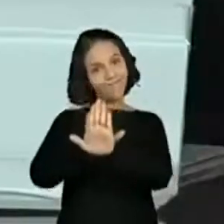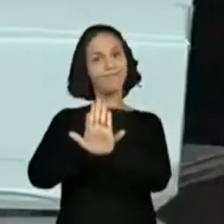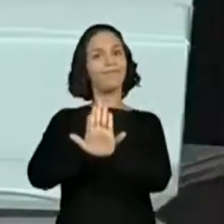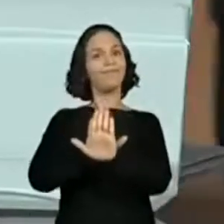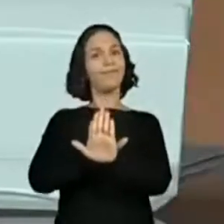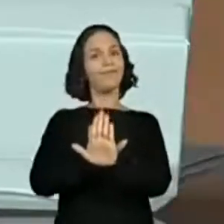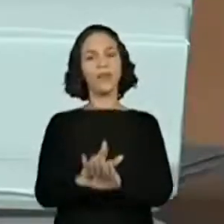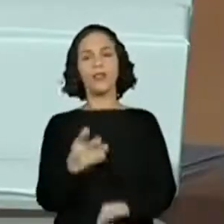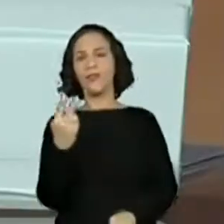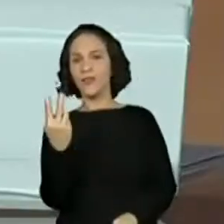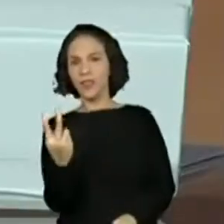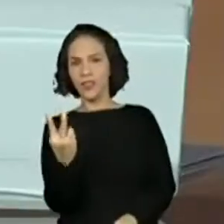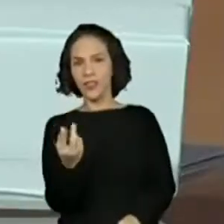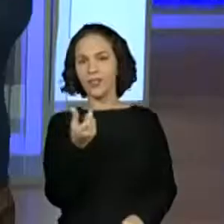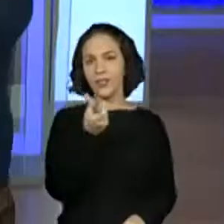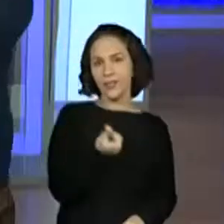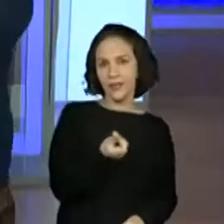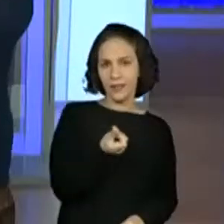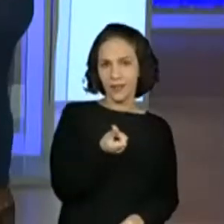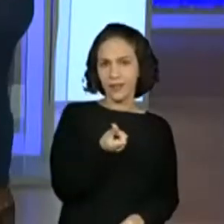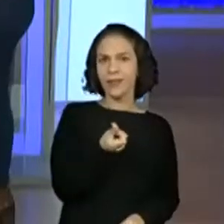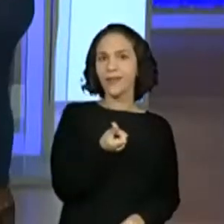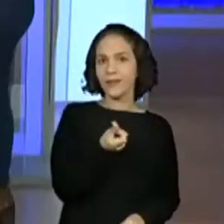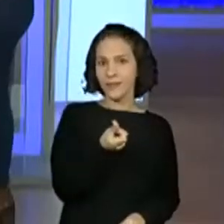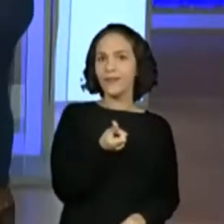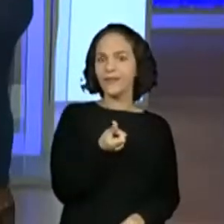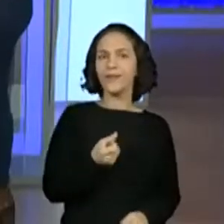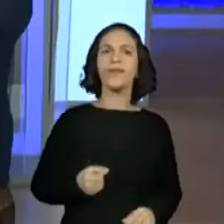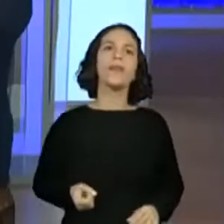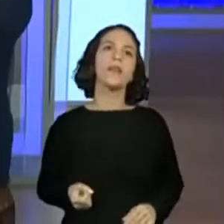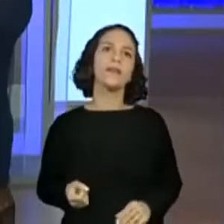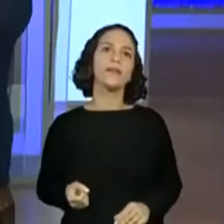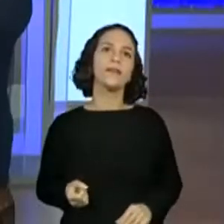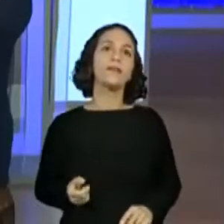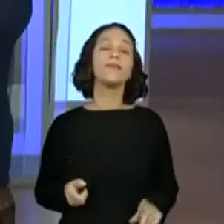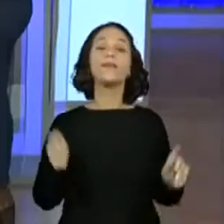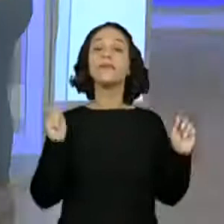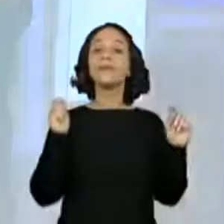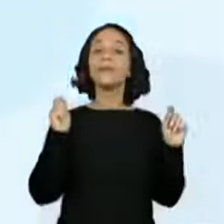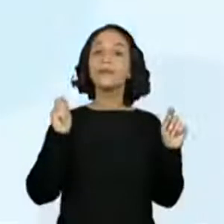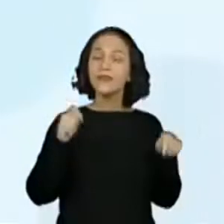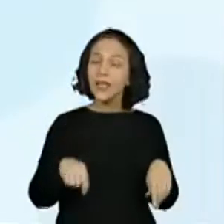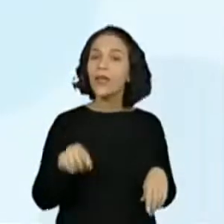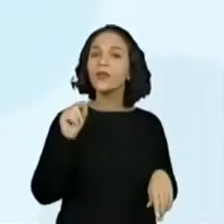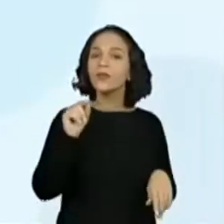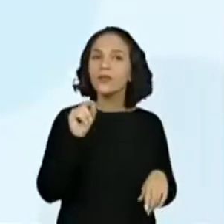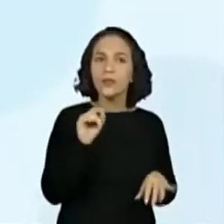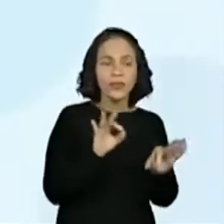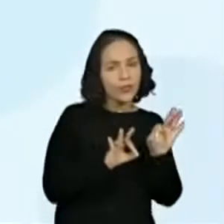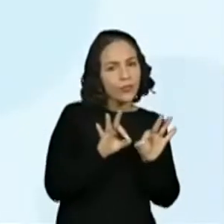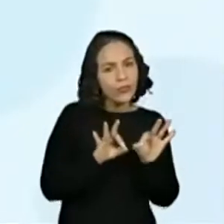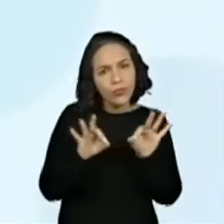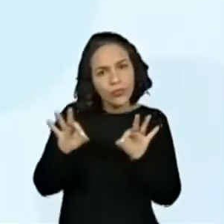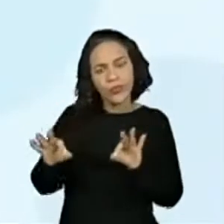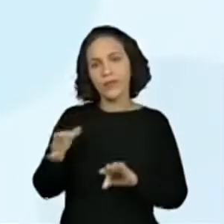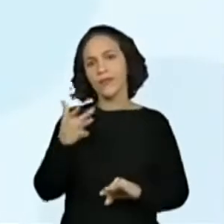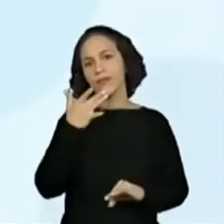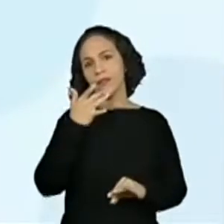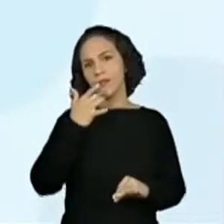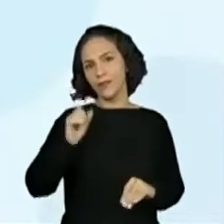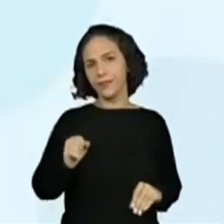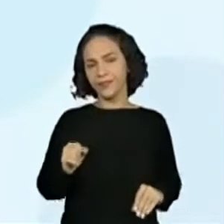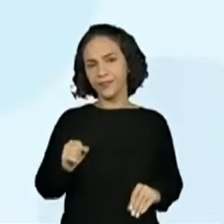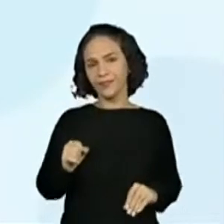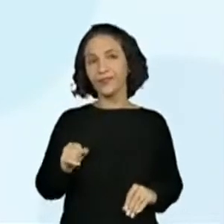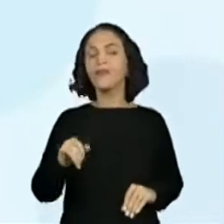ok? E aí, com as fichinhas, você consegue fazer essa composição aqui muito mais fácil. Então, se fosse